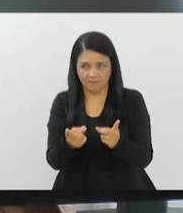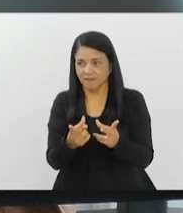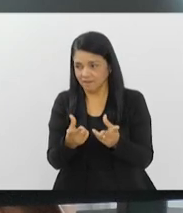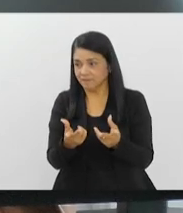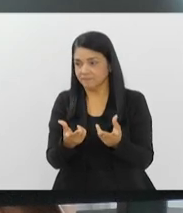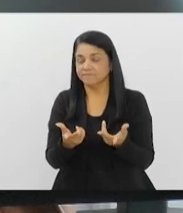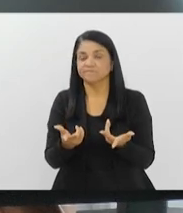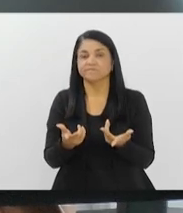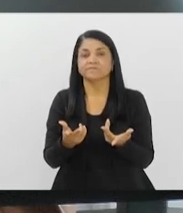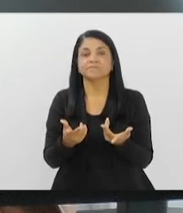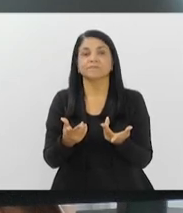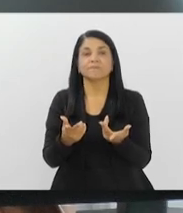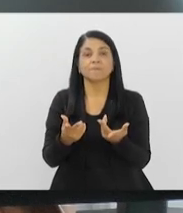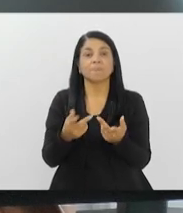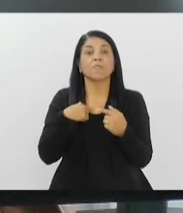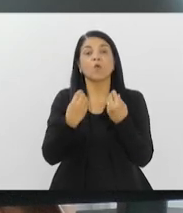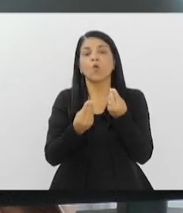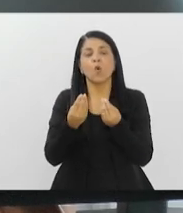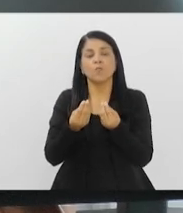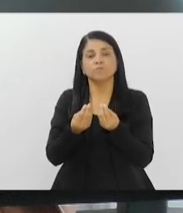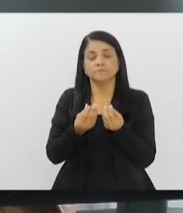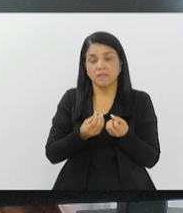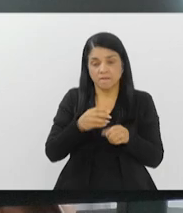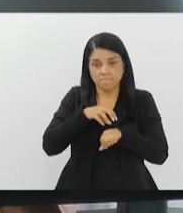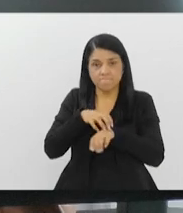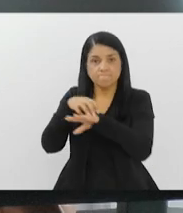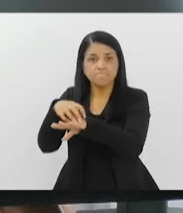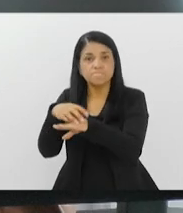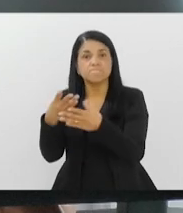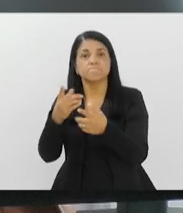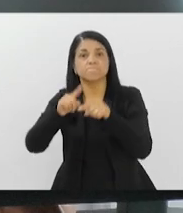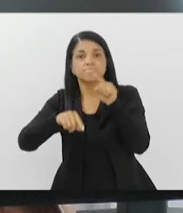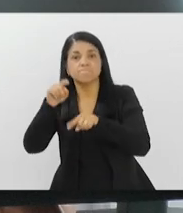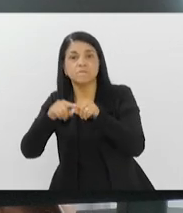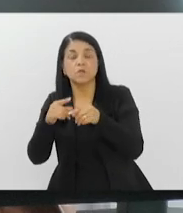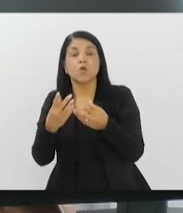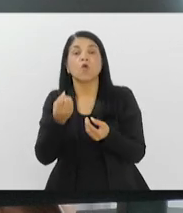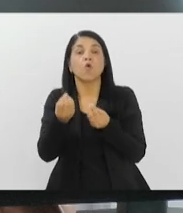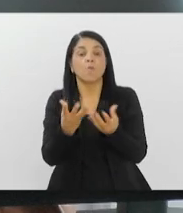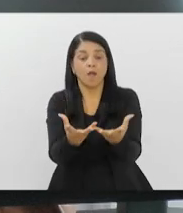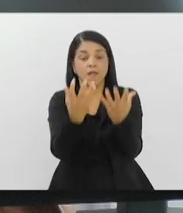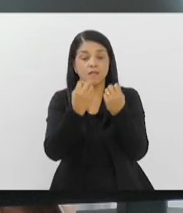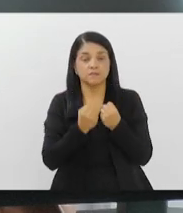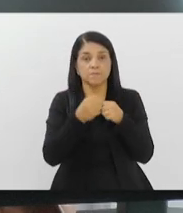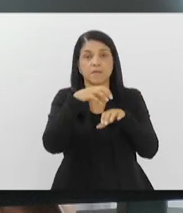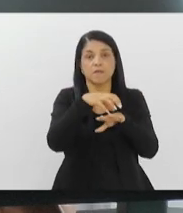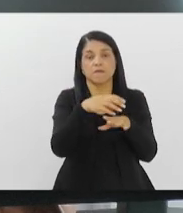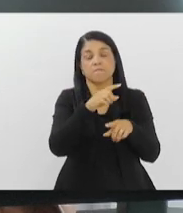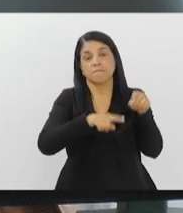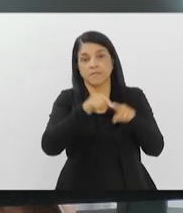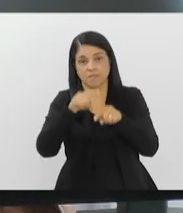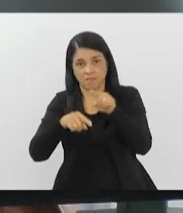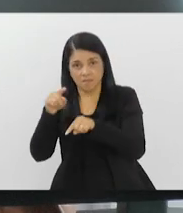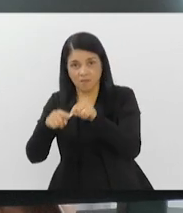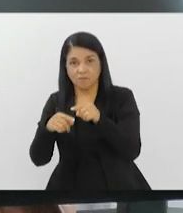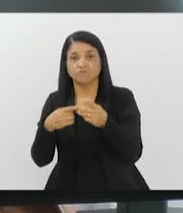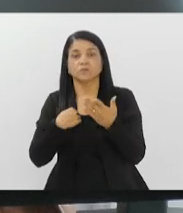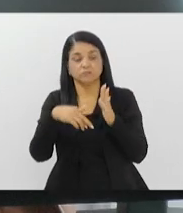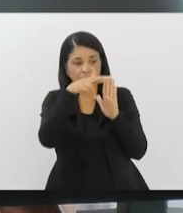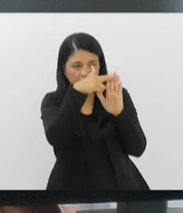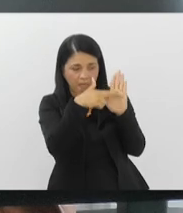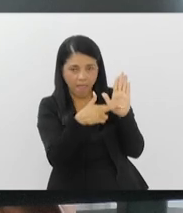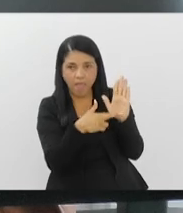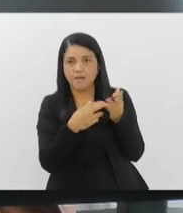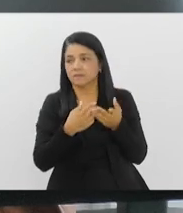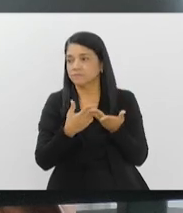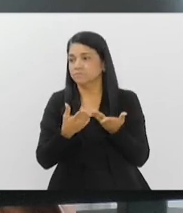vou enviar a mercadoria? Como eu vou receber? Né? Então, isso tudo, toda essa estrutura, a gente tem mapeada. Eu quero me colocar à disposição